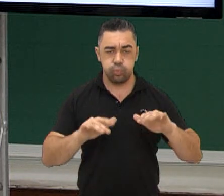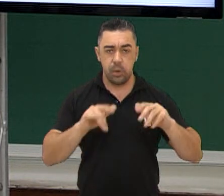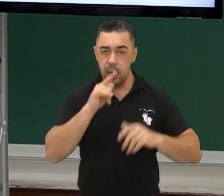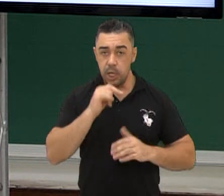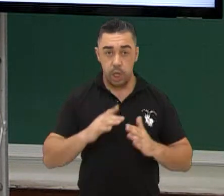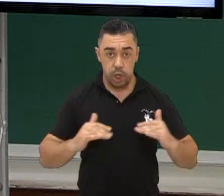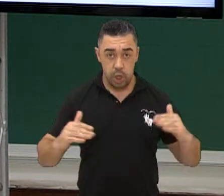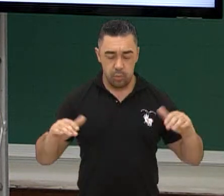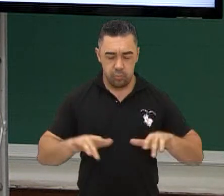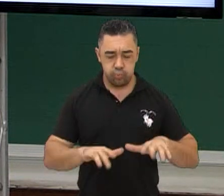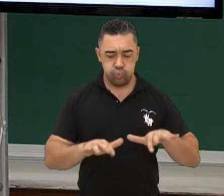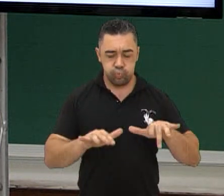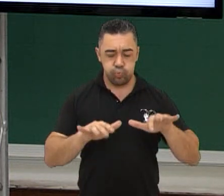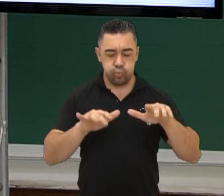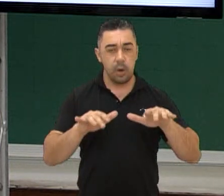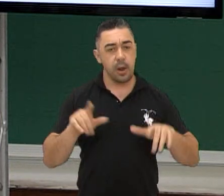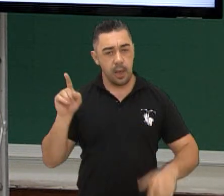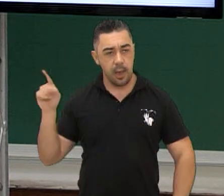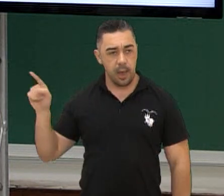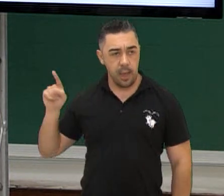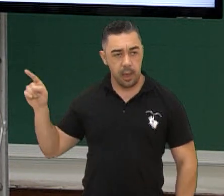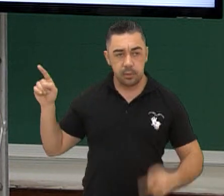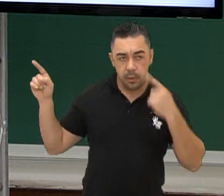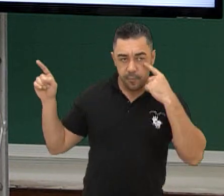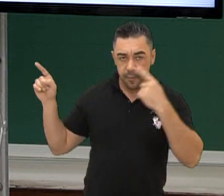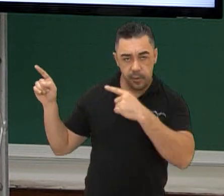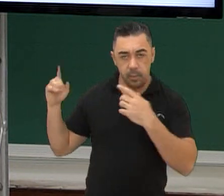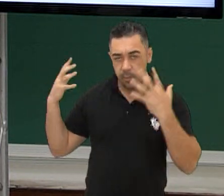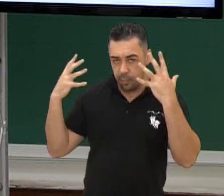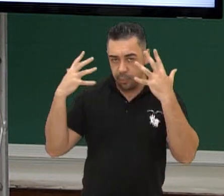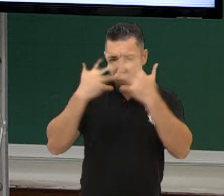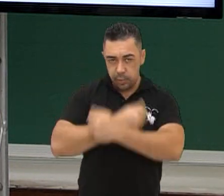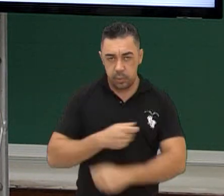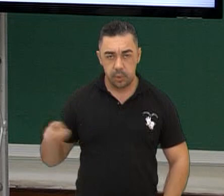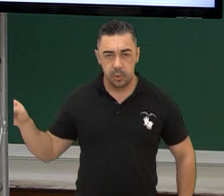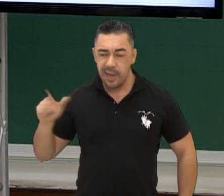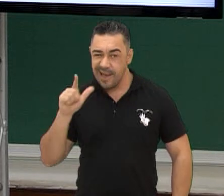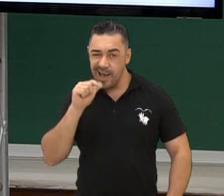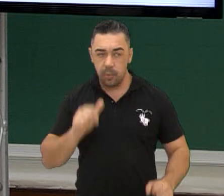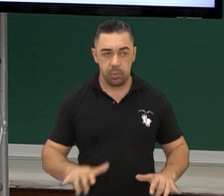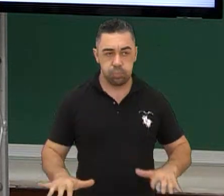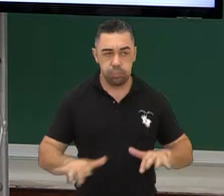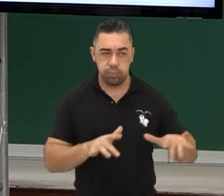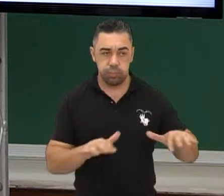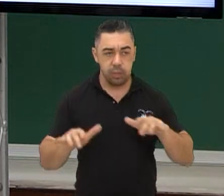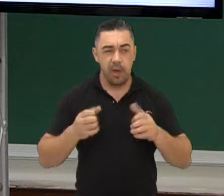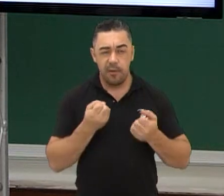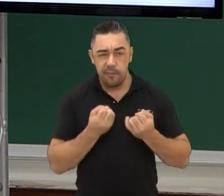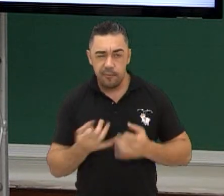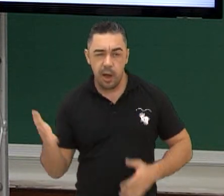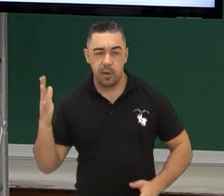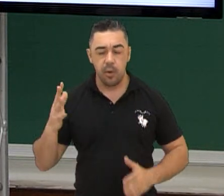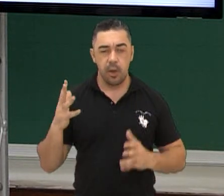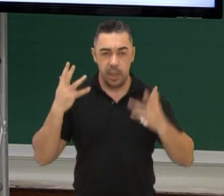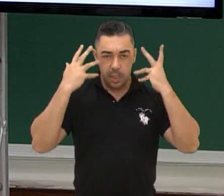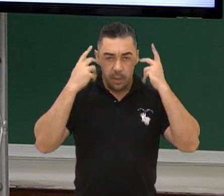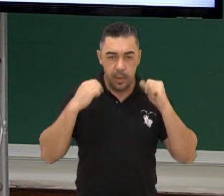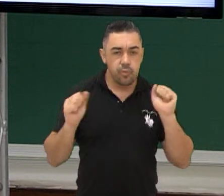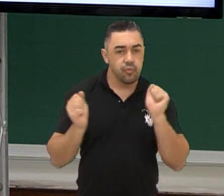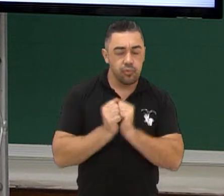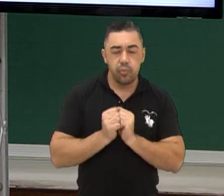sobem, os lagos sobem, formam essa paisagem que a gente está vendo bonita aí, bem alagado, com vários animais e vegetais também